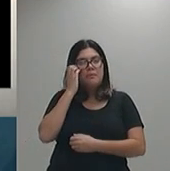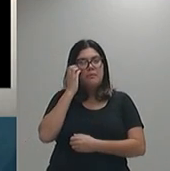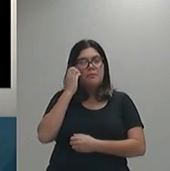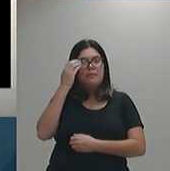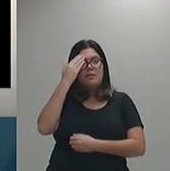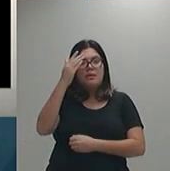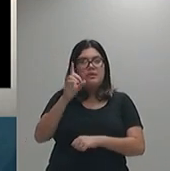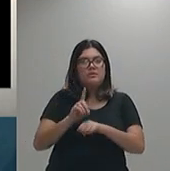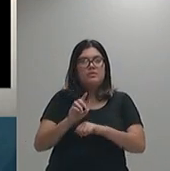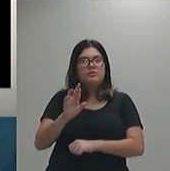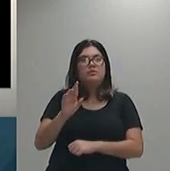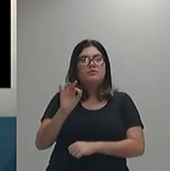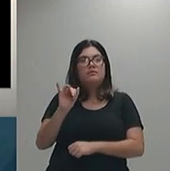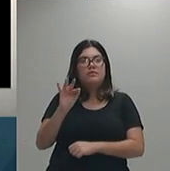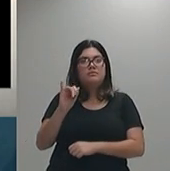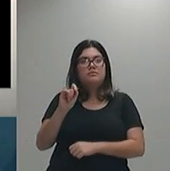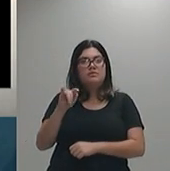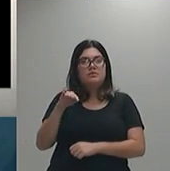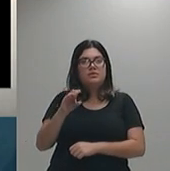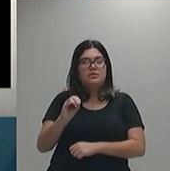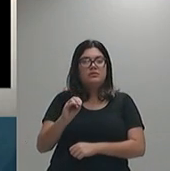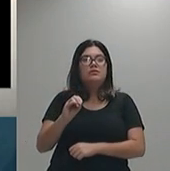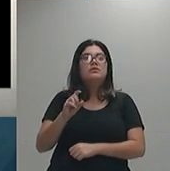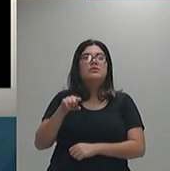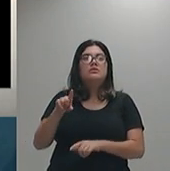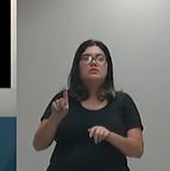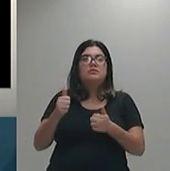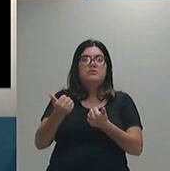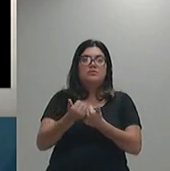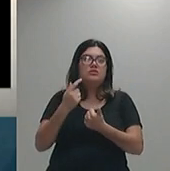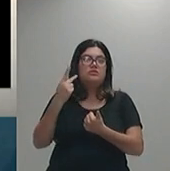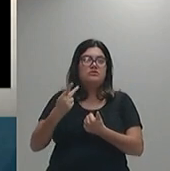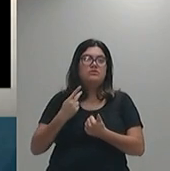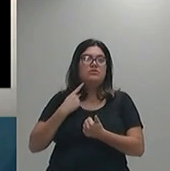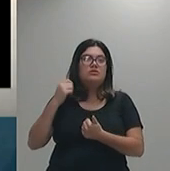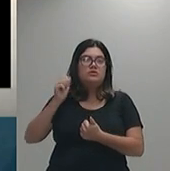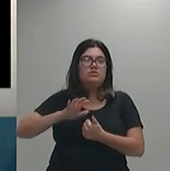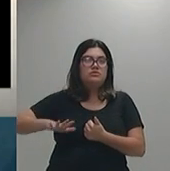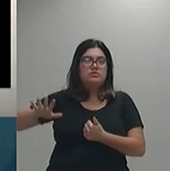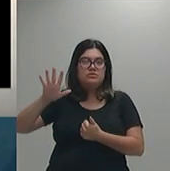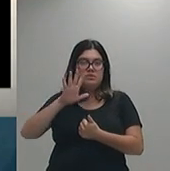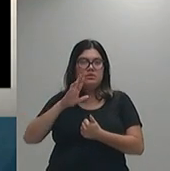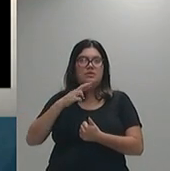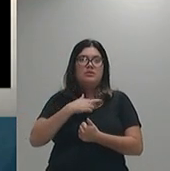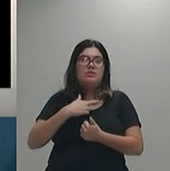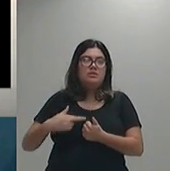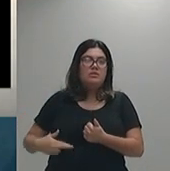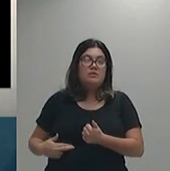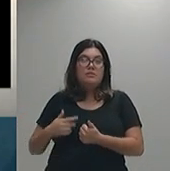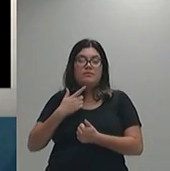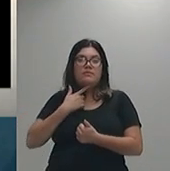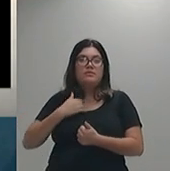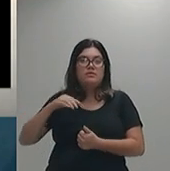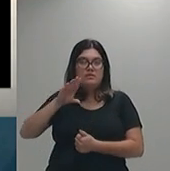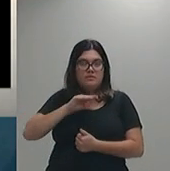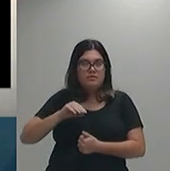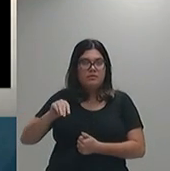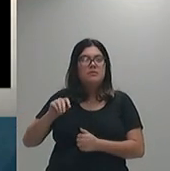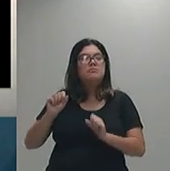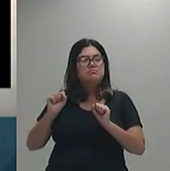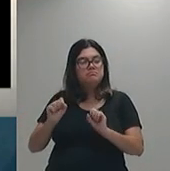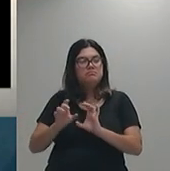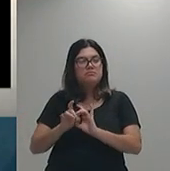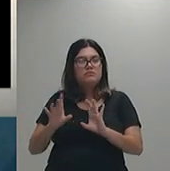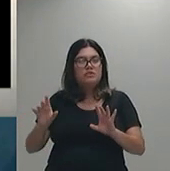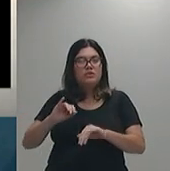robalinho o senhor subprocurador-geral da República deseja se manifestar vossa excelência' tem a palavra Doutor José